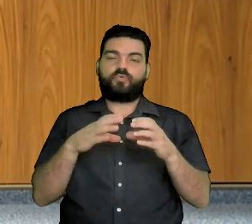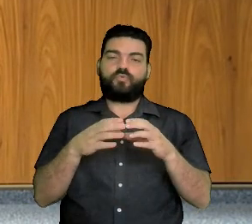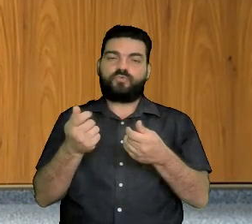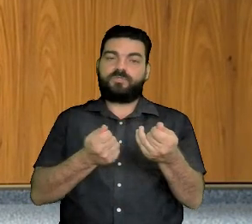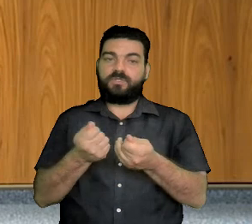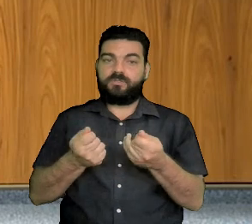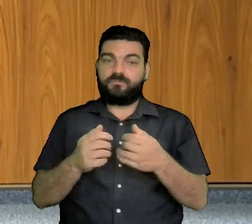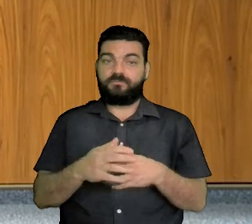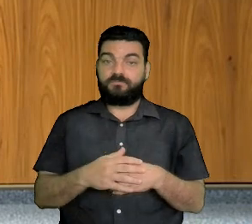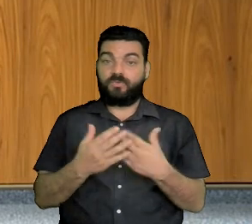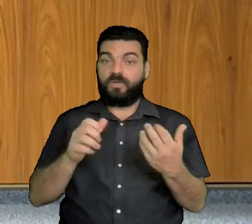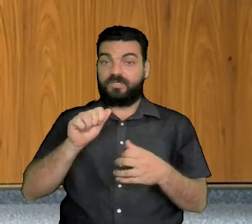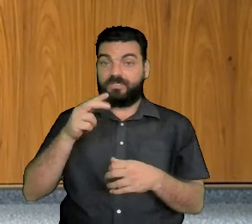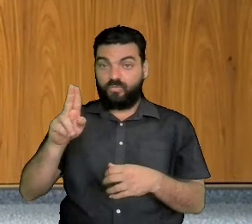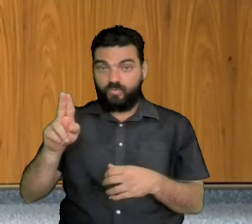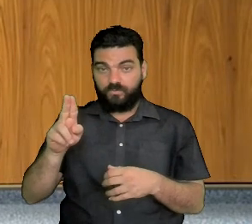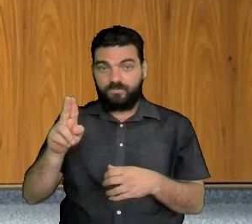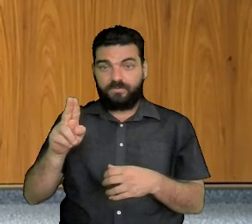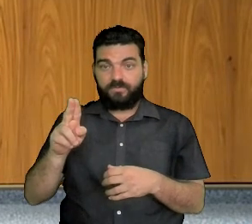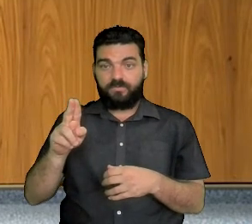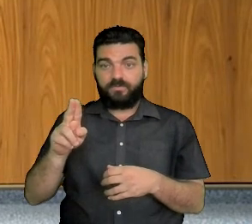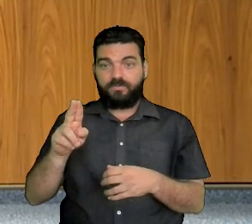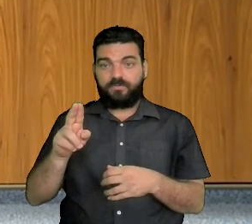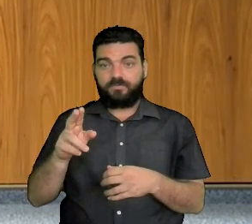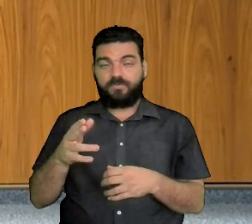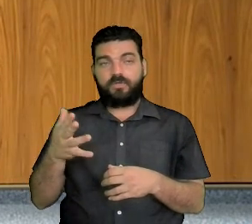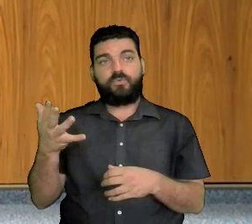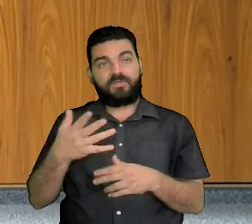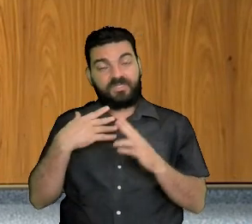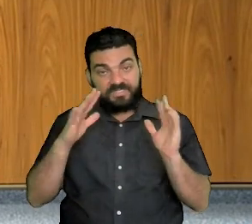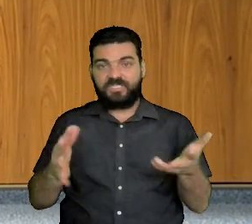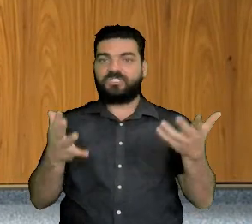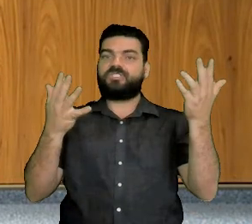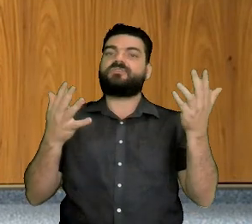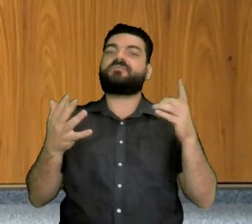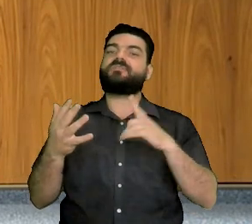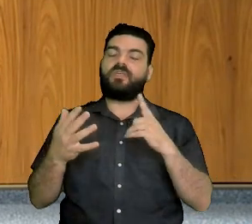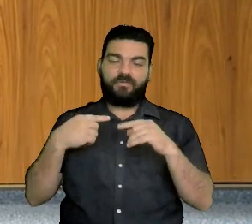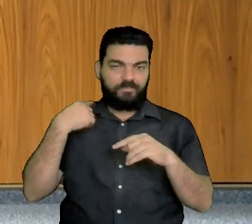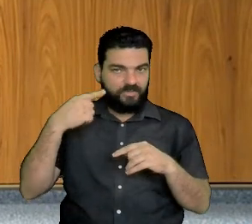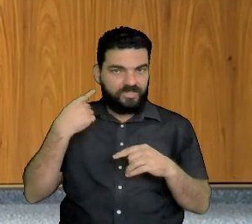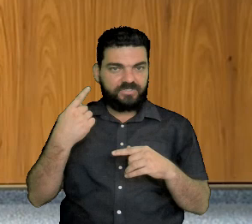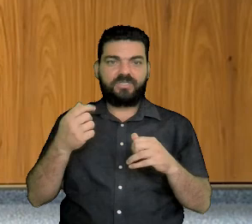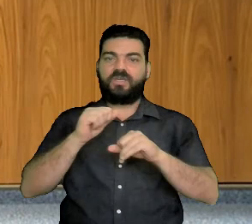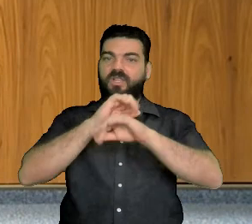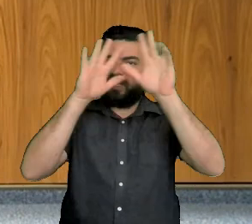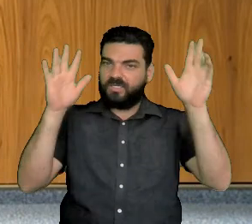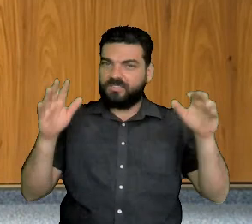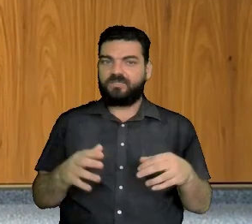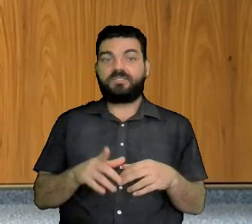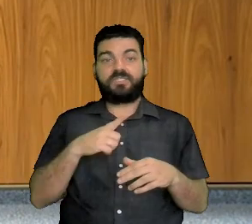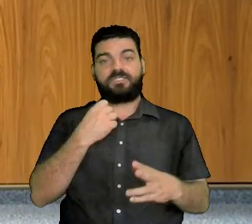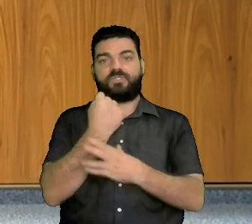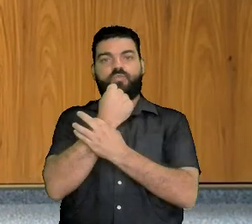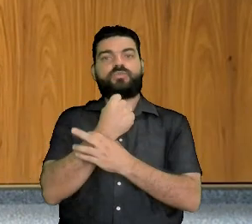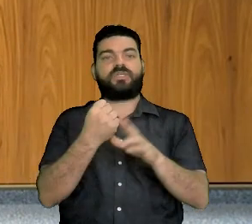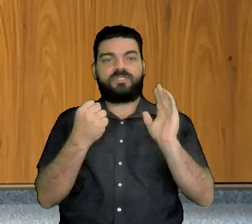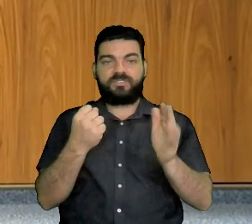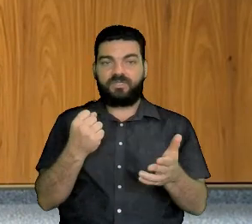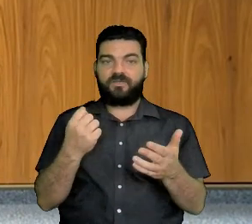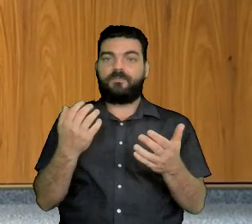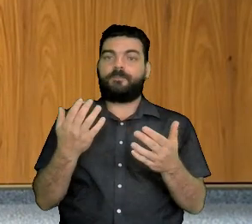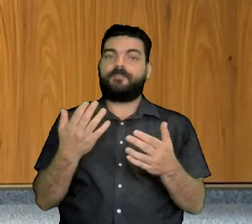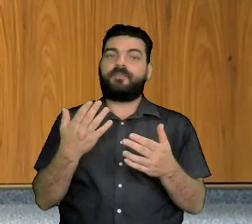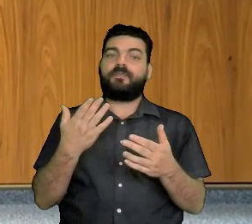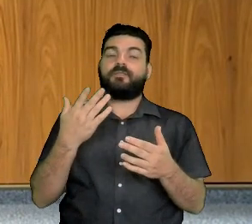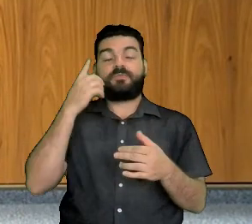Arbitragem. Então, a AGU ela realmente é uma incentivadora, ela tem uma política realmente segura e robusta